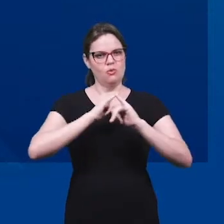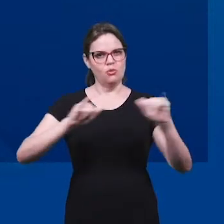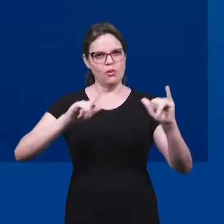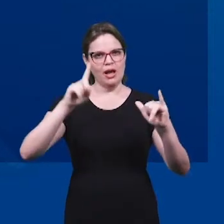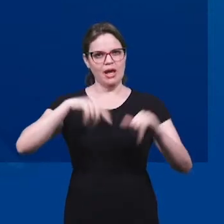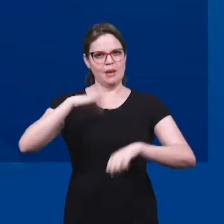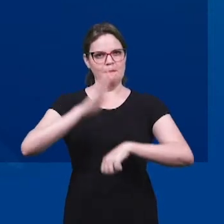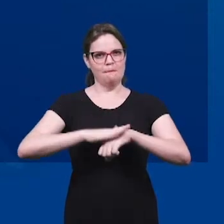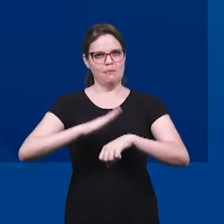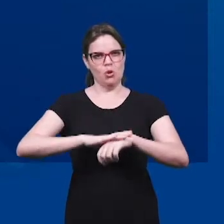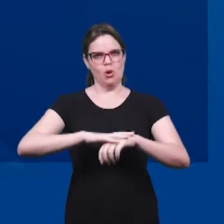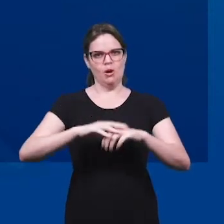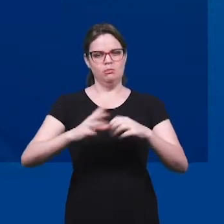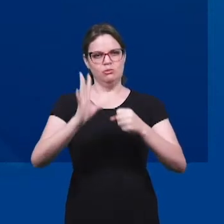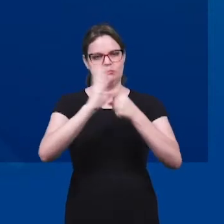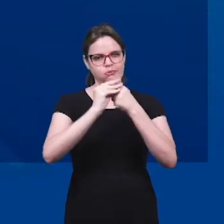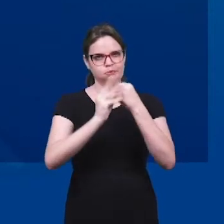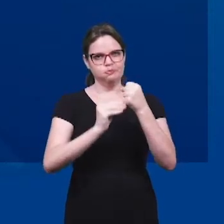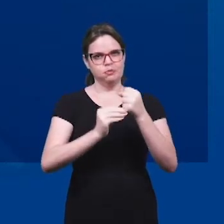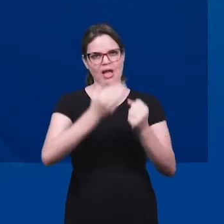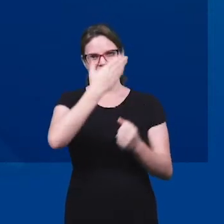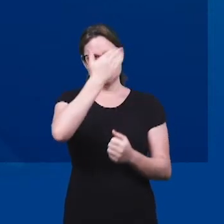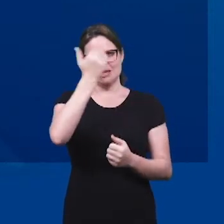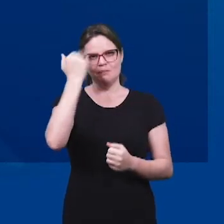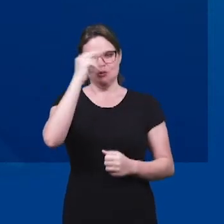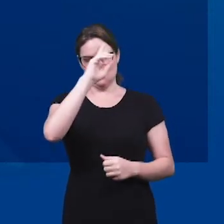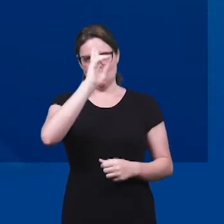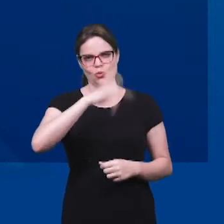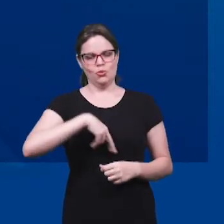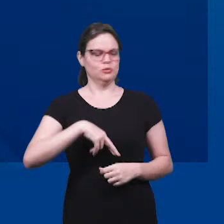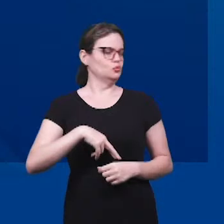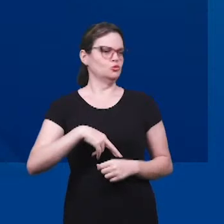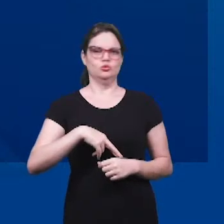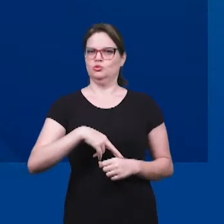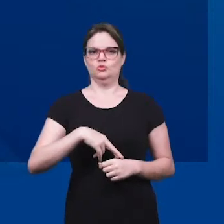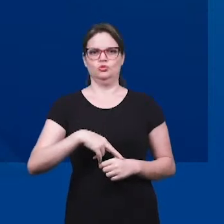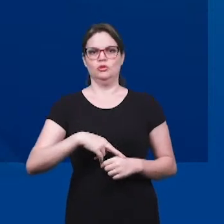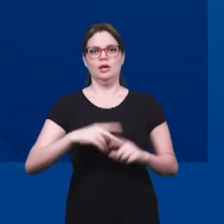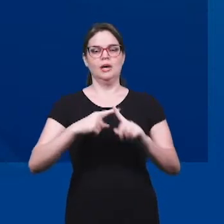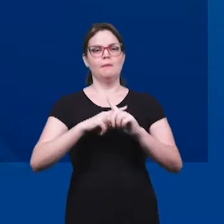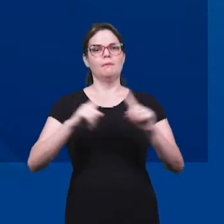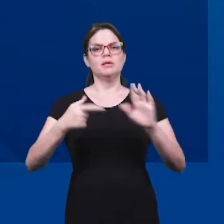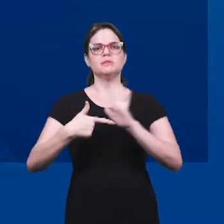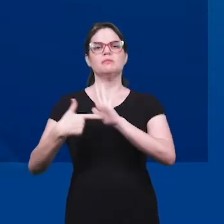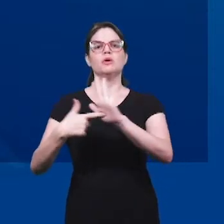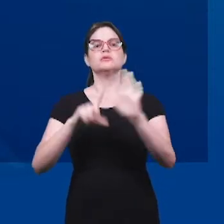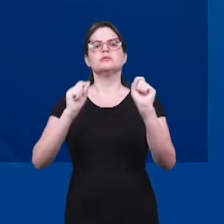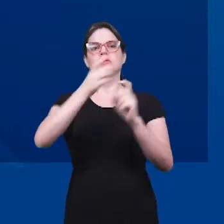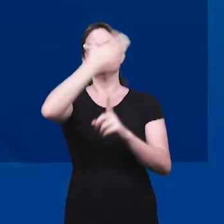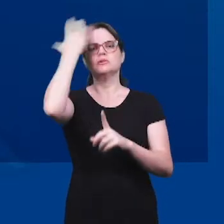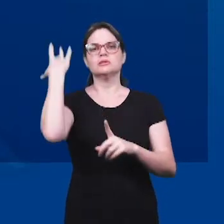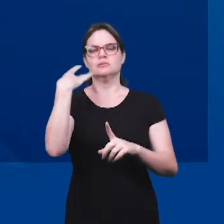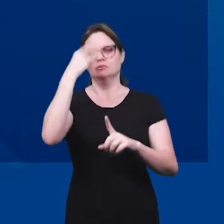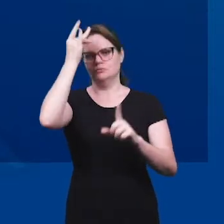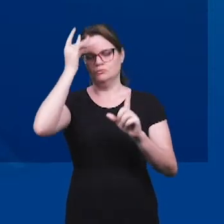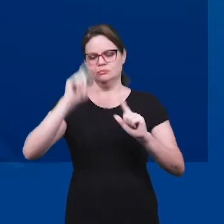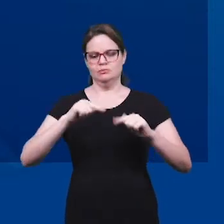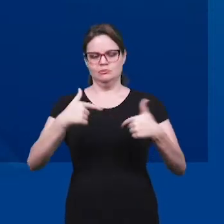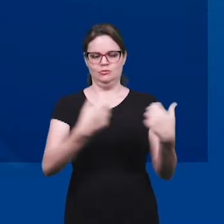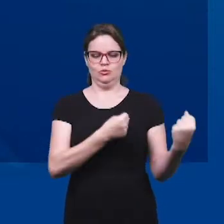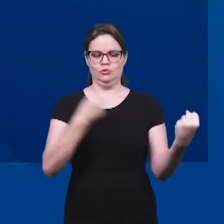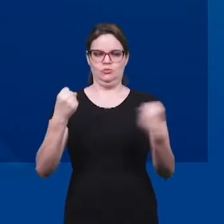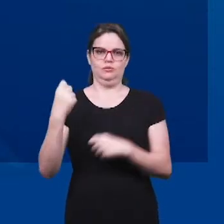persuasivas de sabedoria humana, mas em demonstração do Espírito e de poder. A segunda